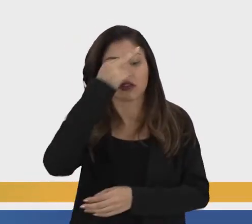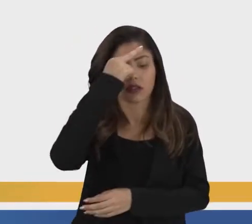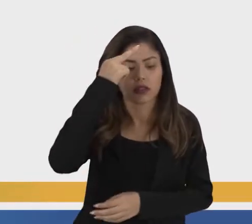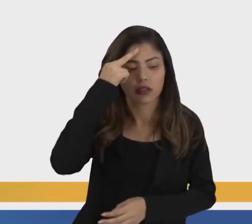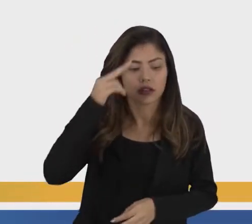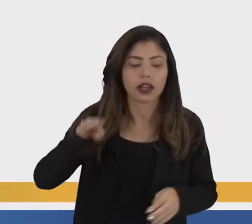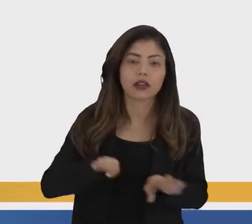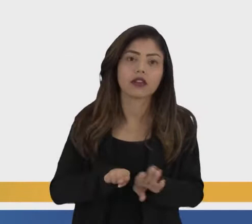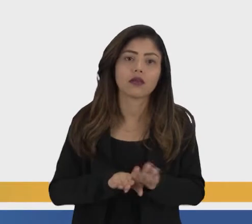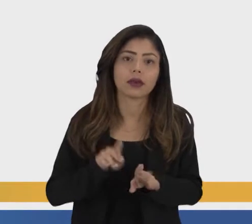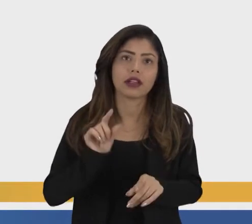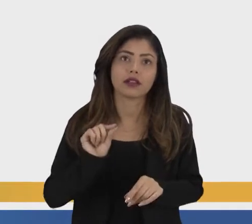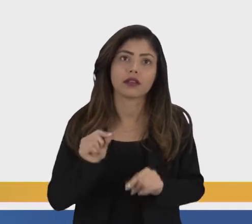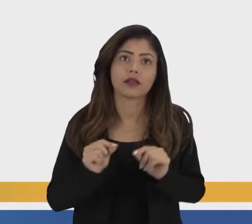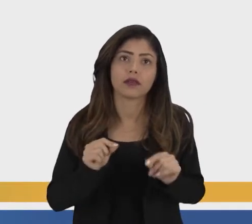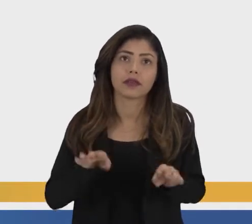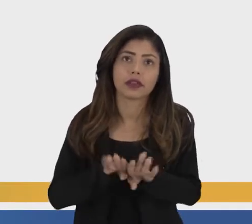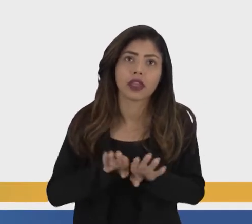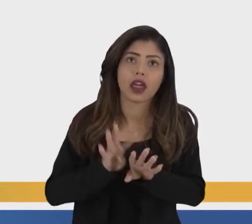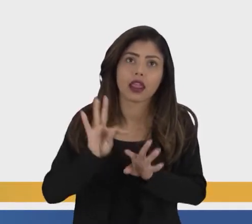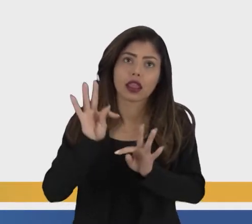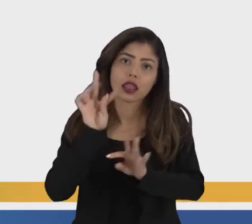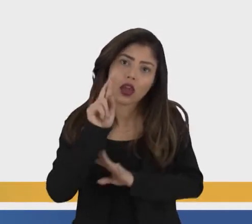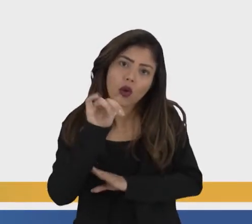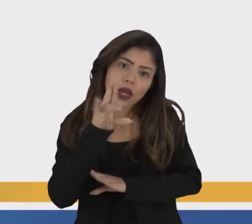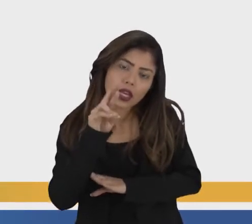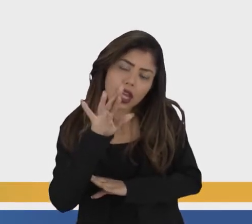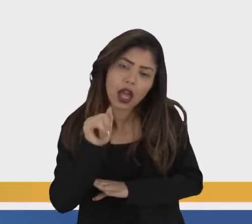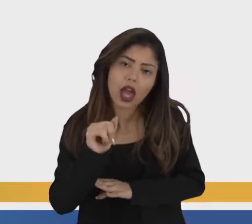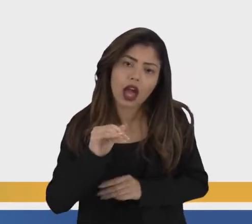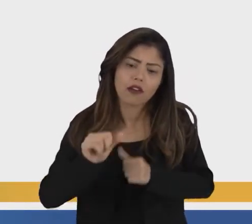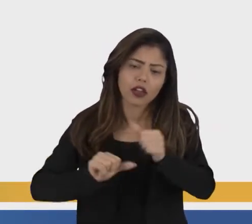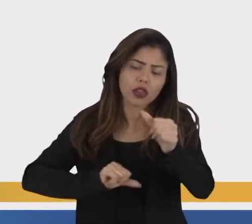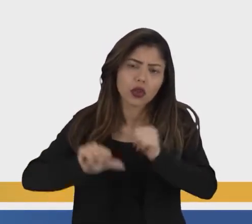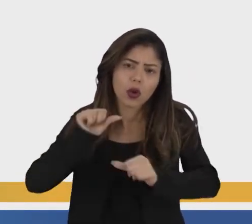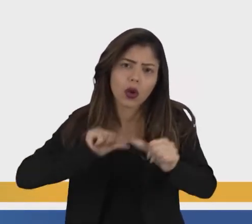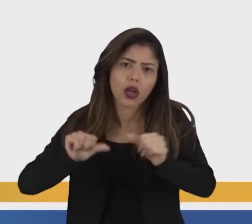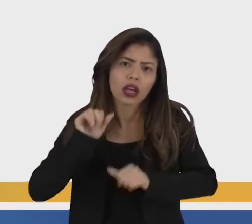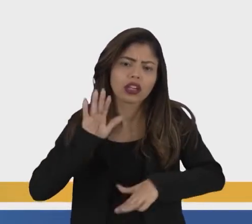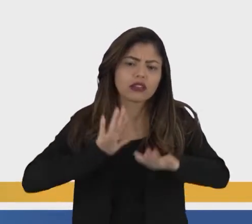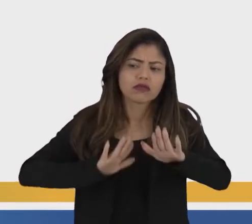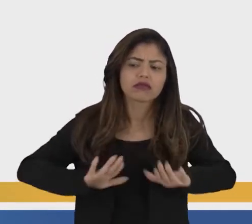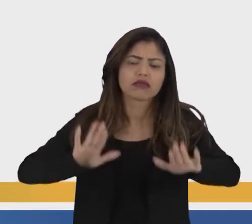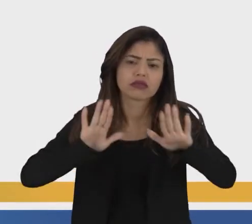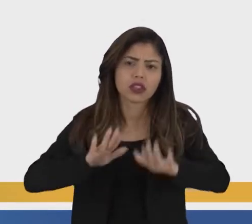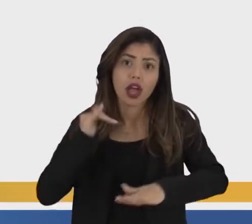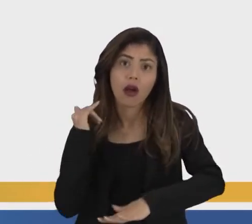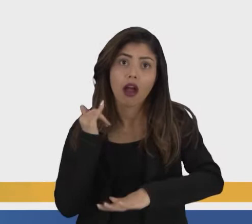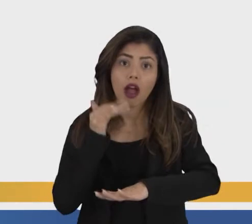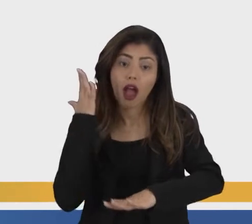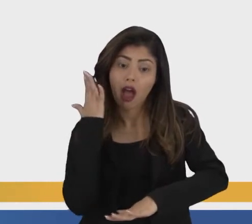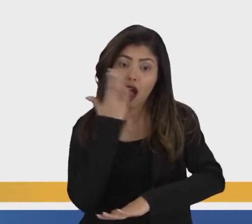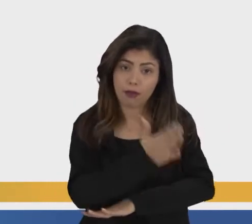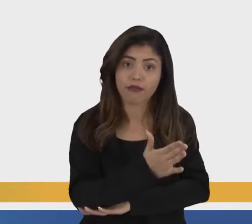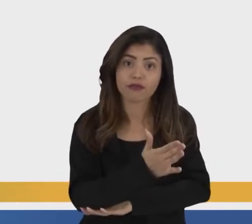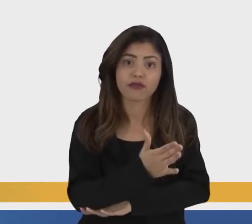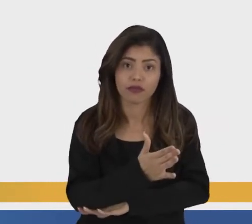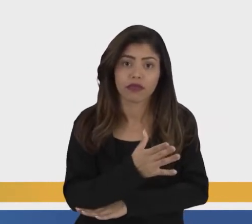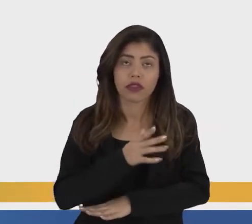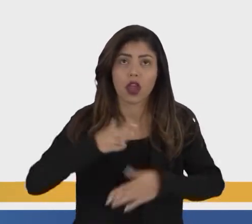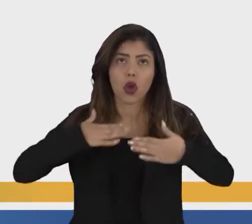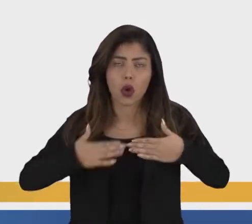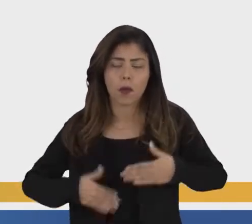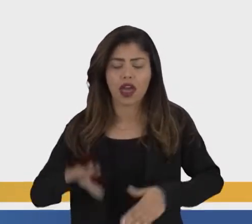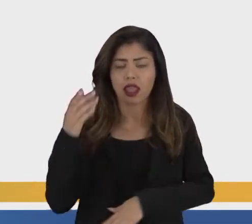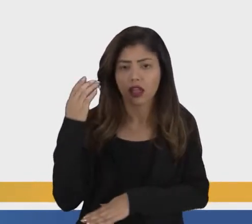histórico que as teorias elas vão se modificando, elas vão se alterando de acordo com o avanço do conhecimento humano, de acordo com o